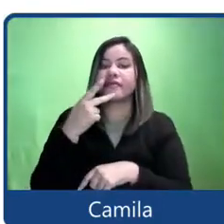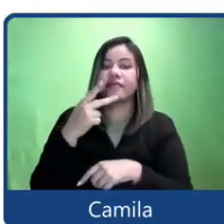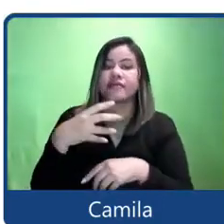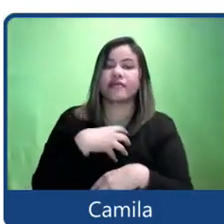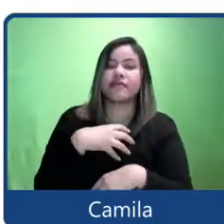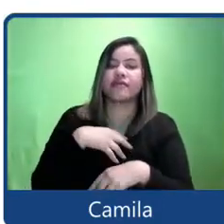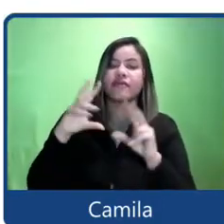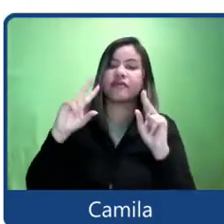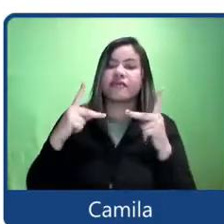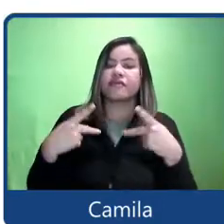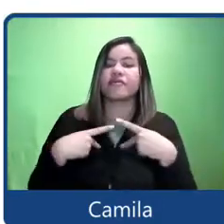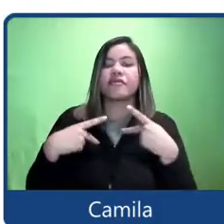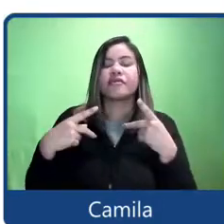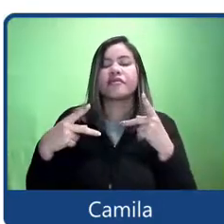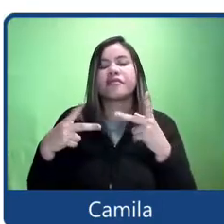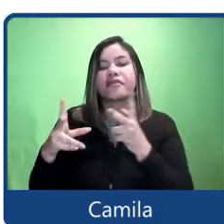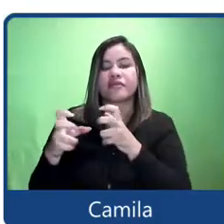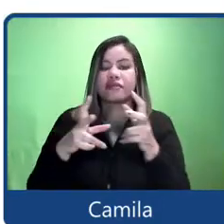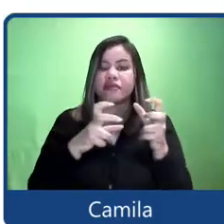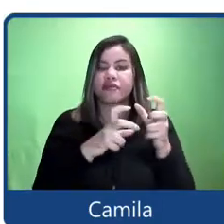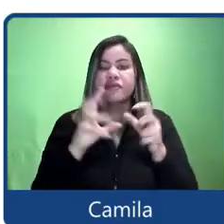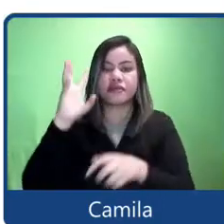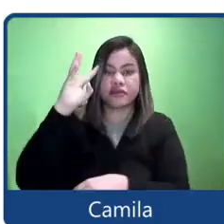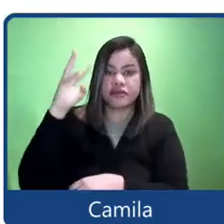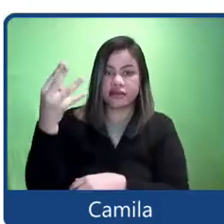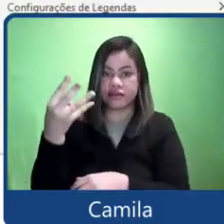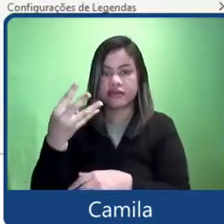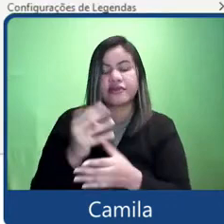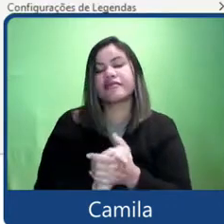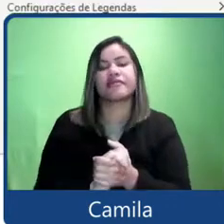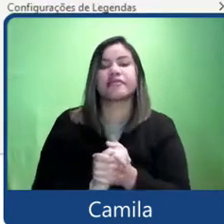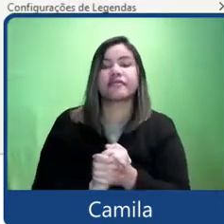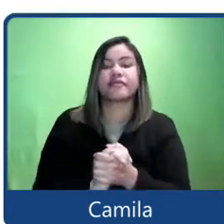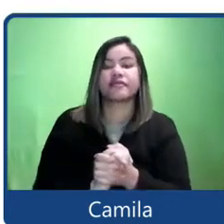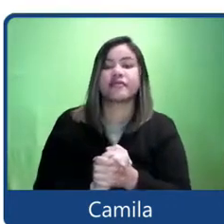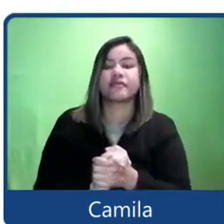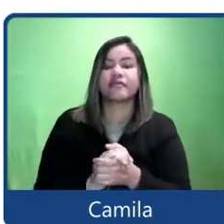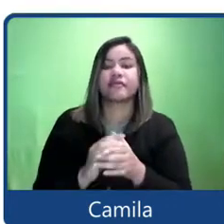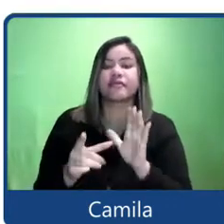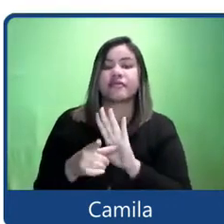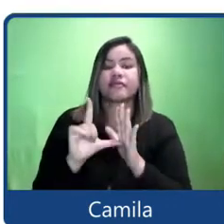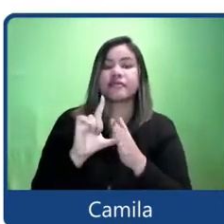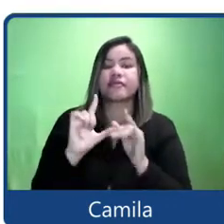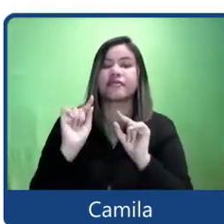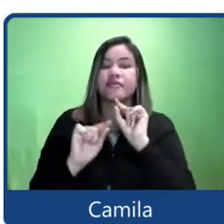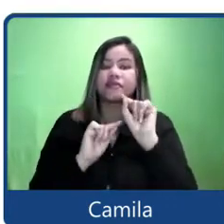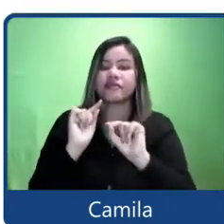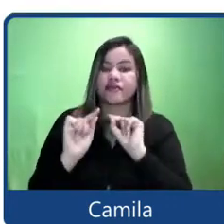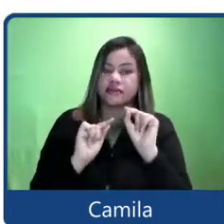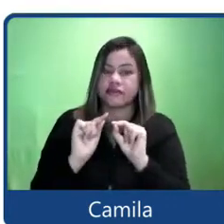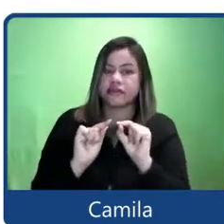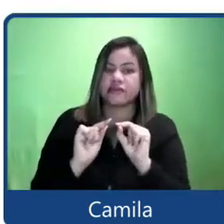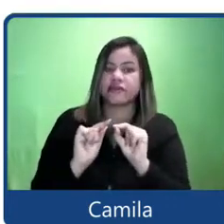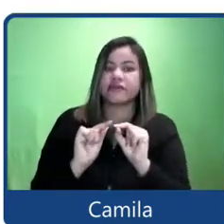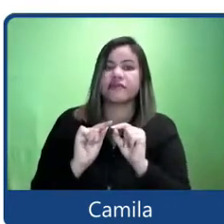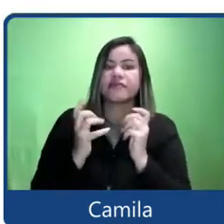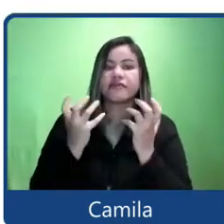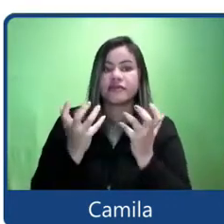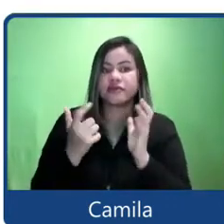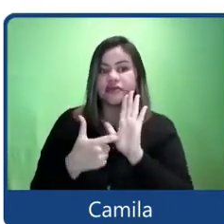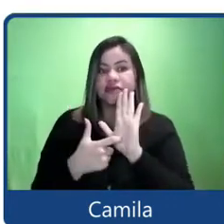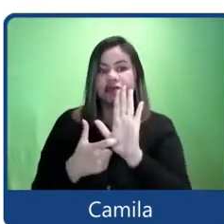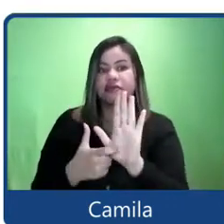das perspectivas das mudanças climáticas. E antes de tudo, eu gostaria de colocar que a mudança